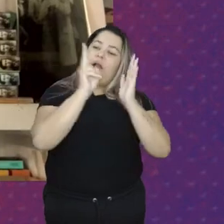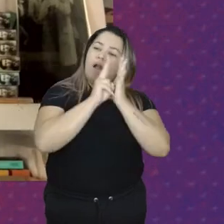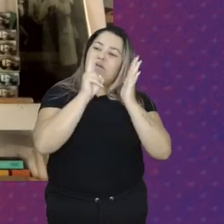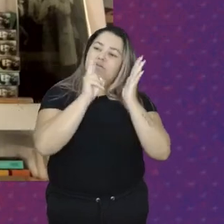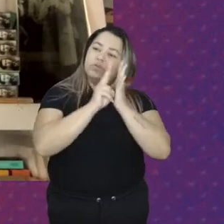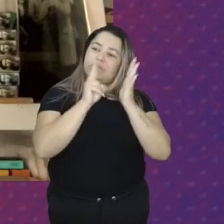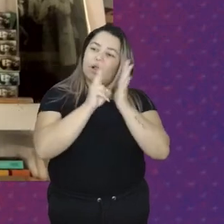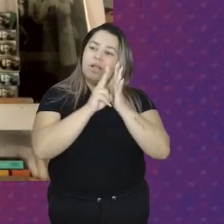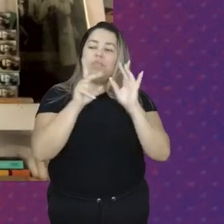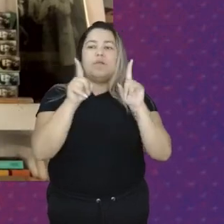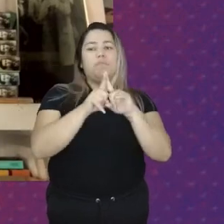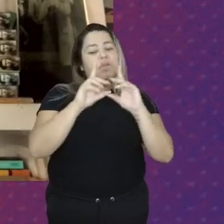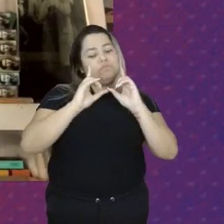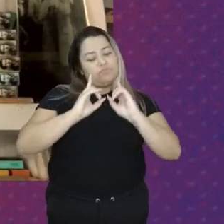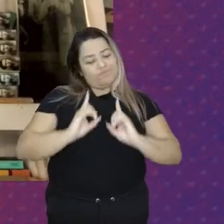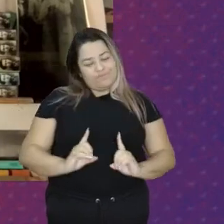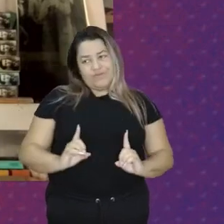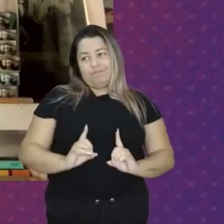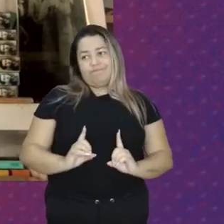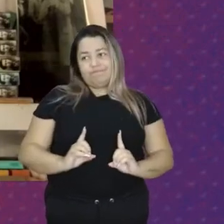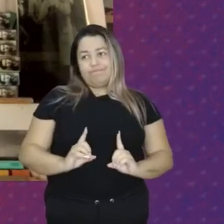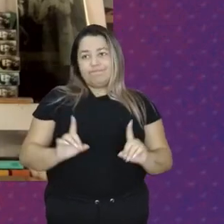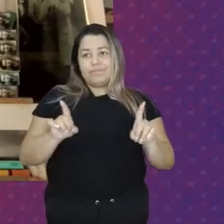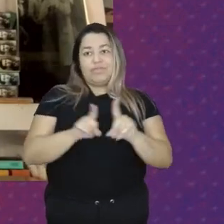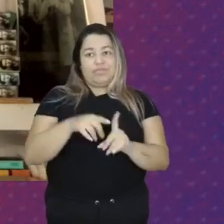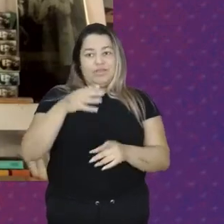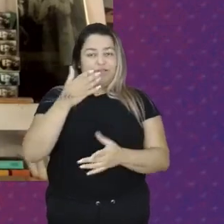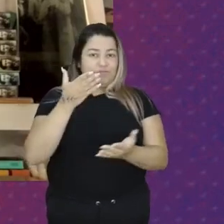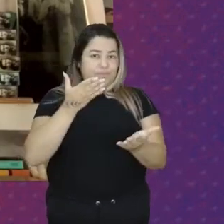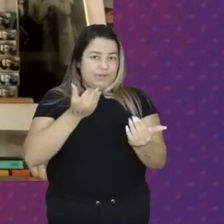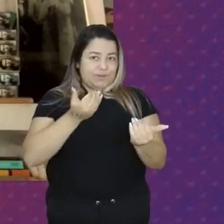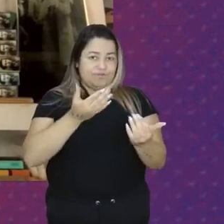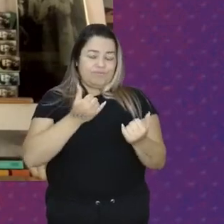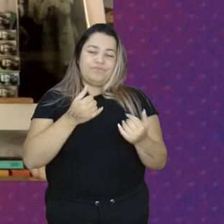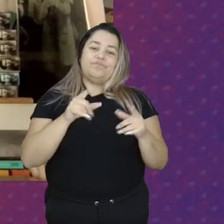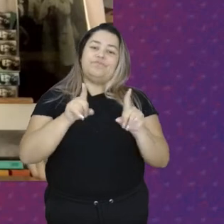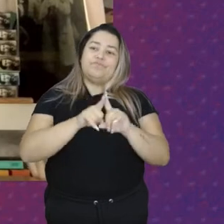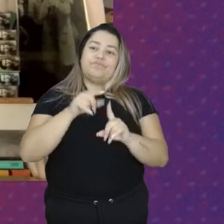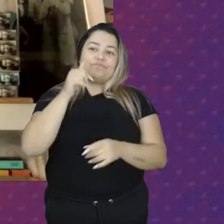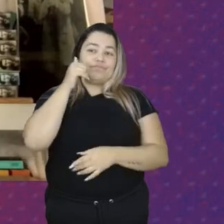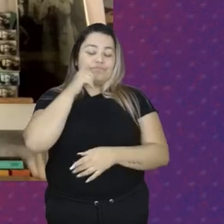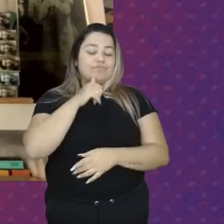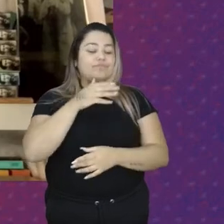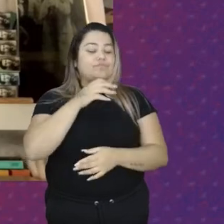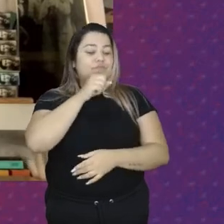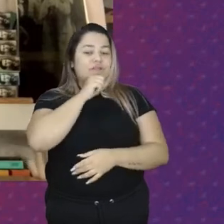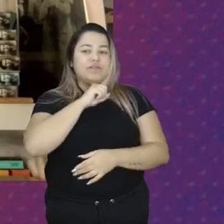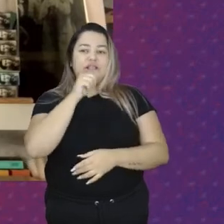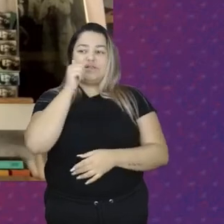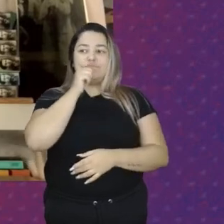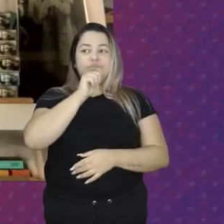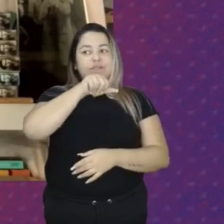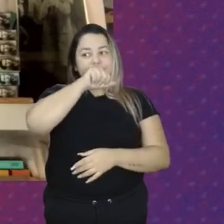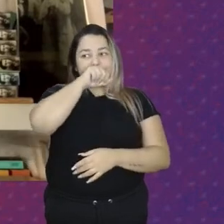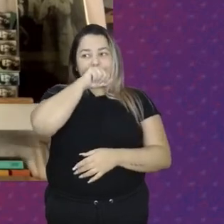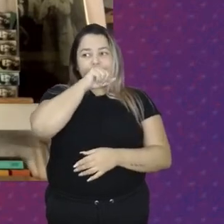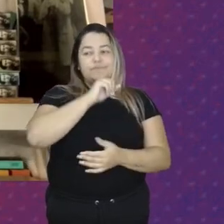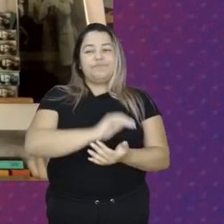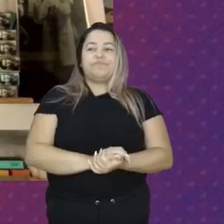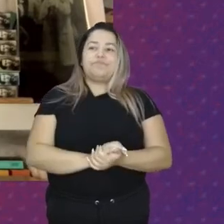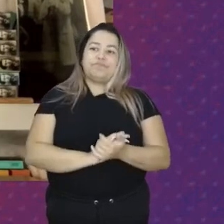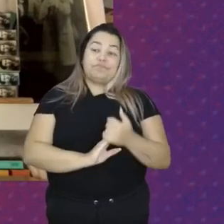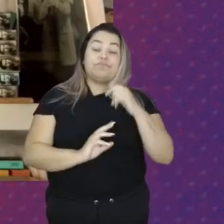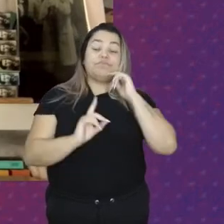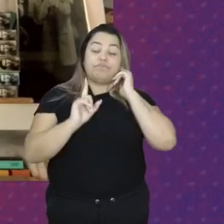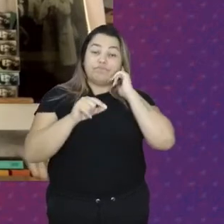das mulheres com deficiência, das mulheres jovens, das mulheres idosas, das mães,